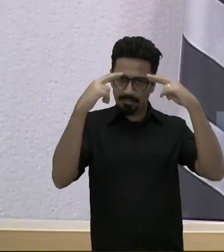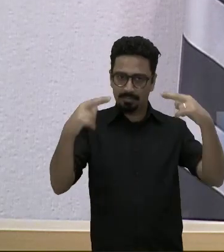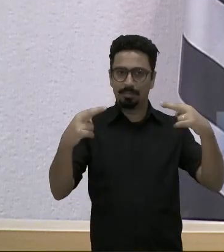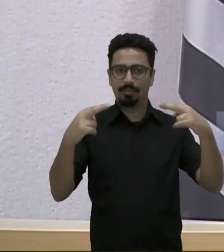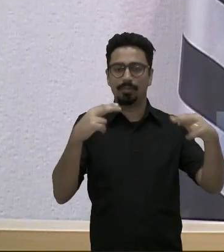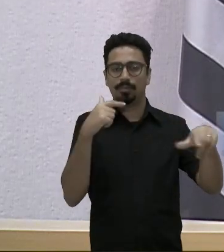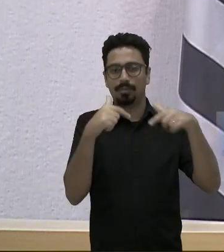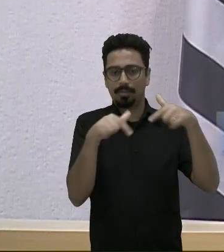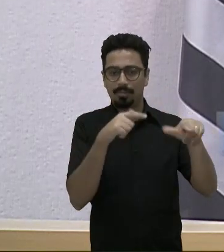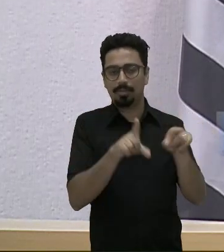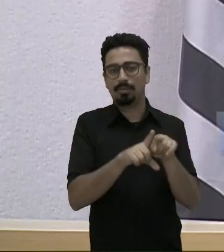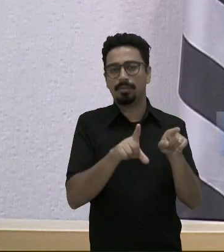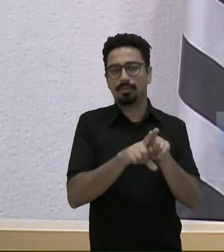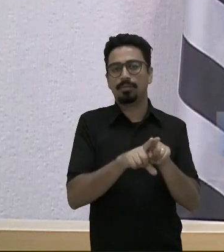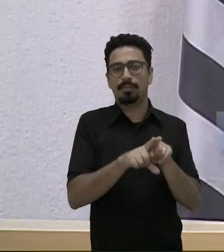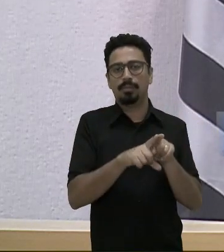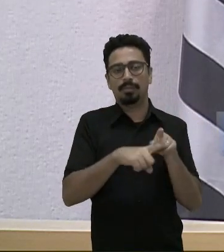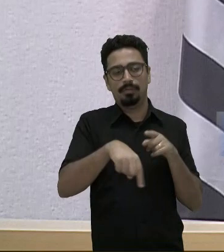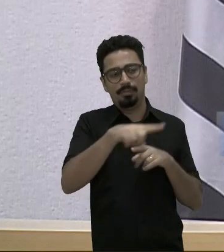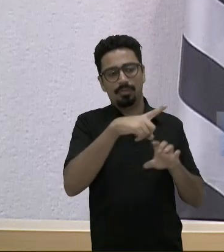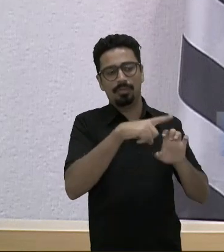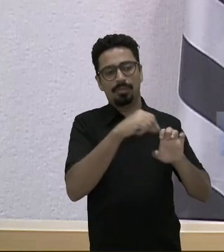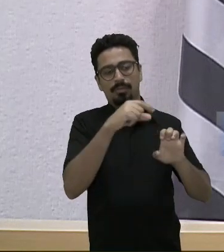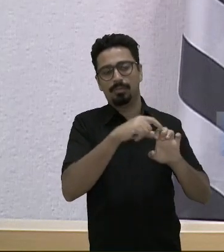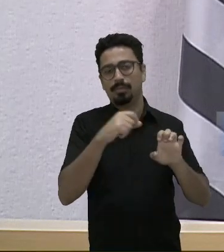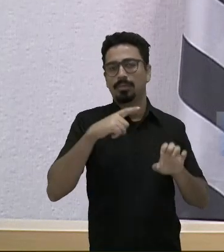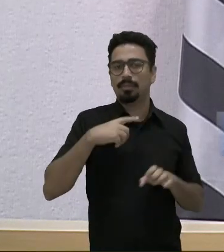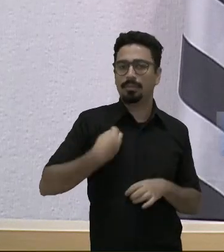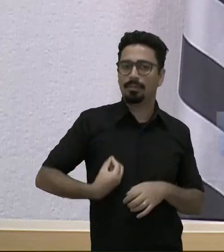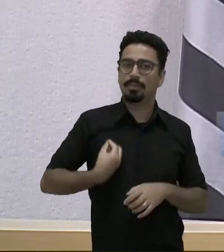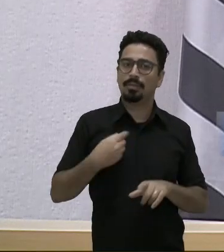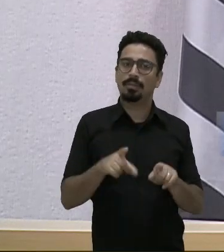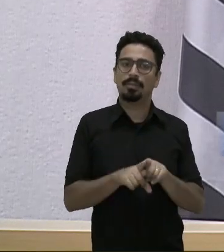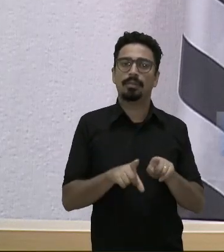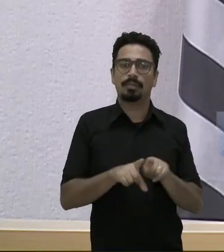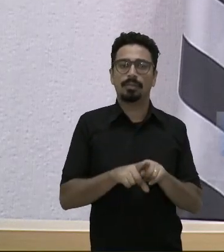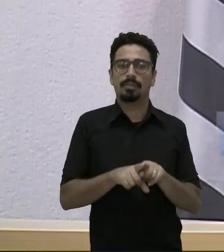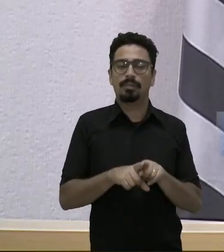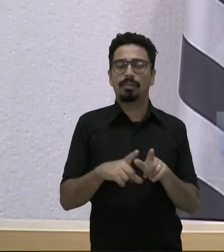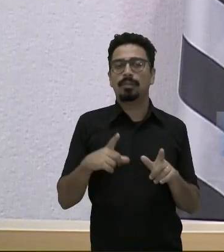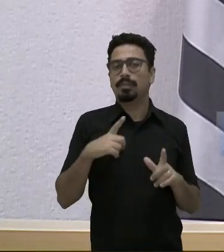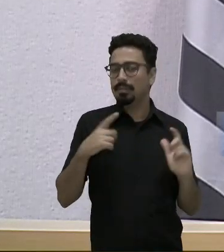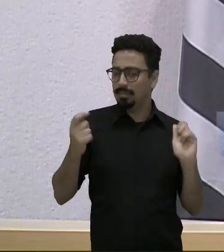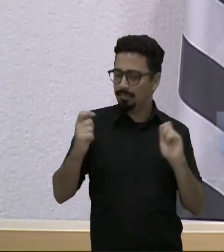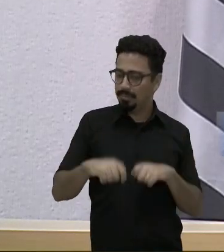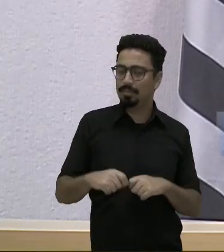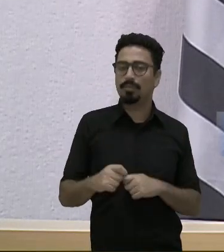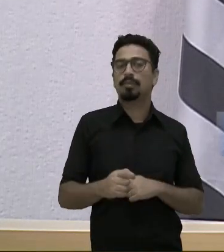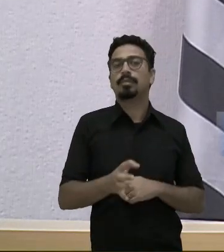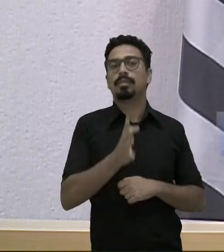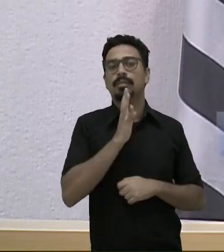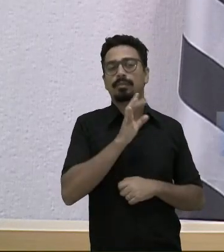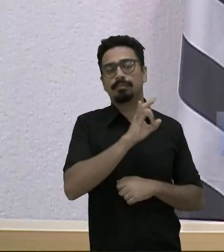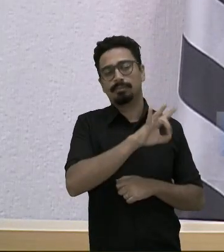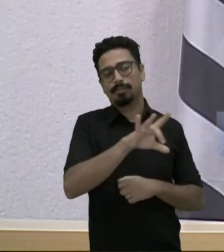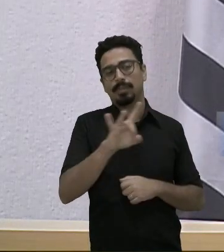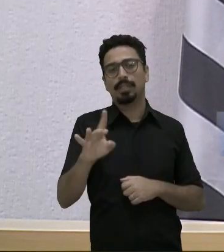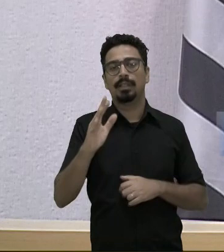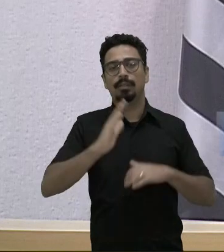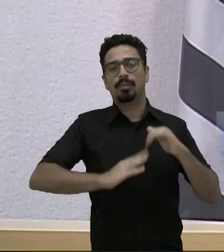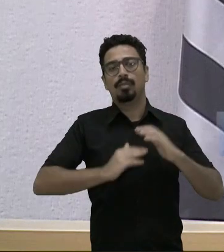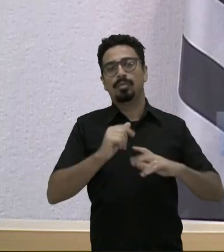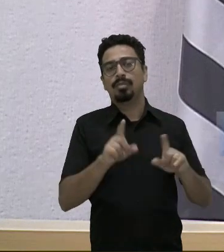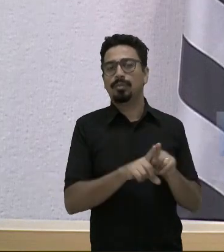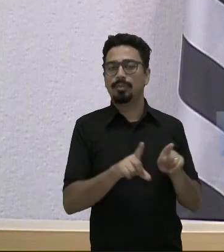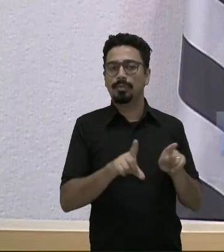trabalho. E a vocês, empresários, sendo representado aqui, também, dentro do possível, reconheçam cada profissão. Isso